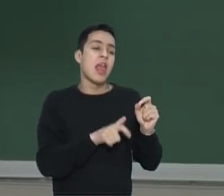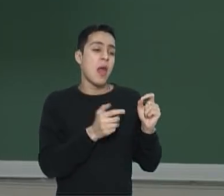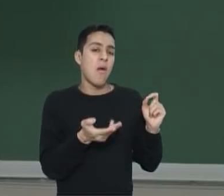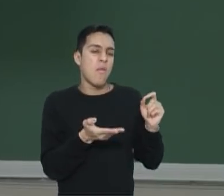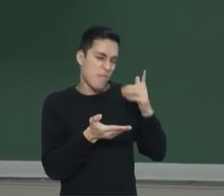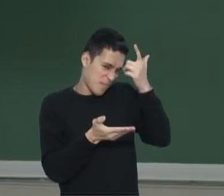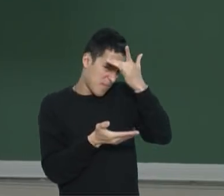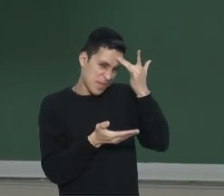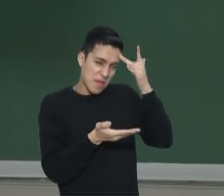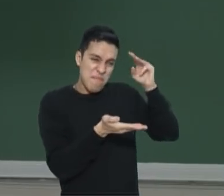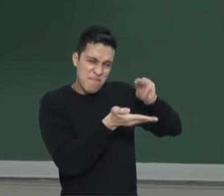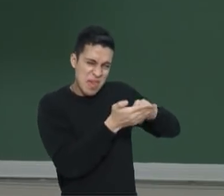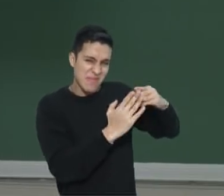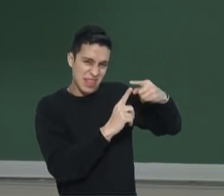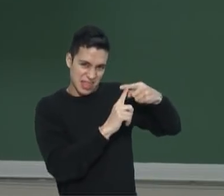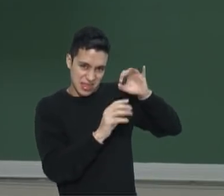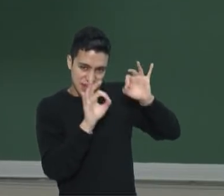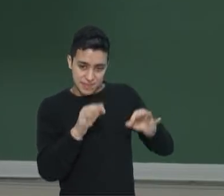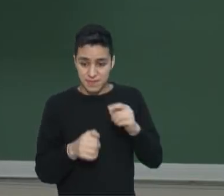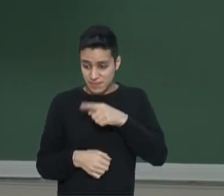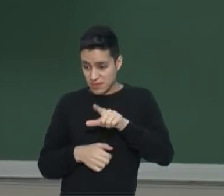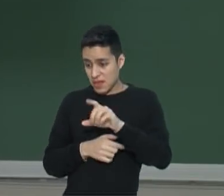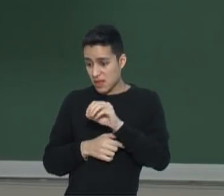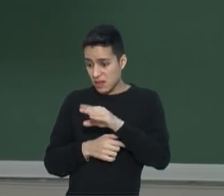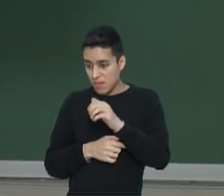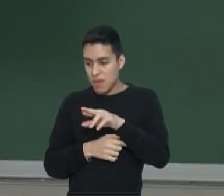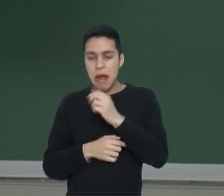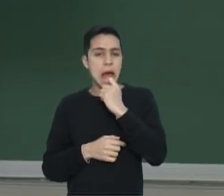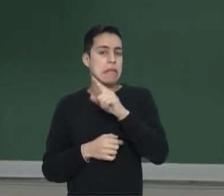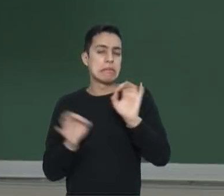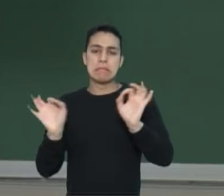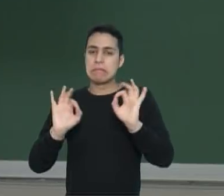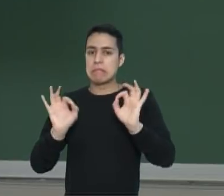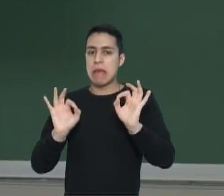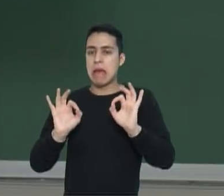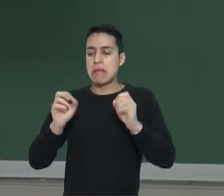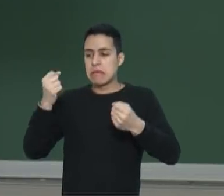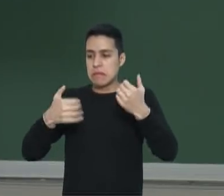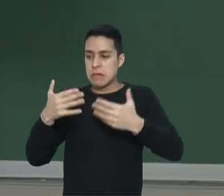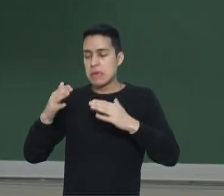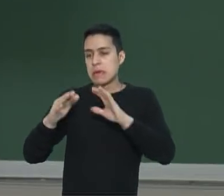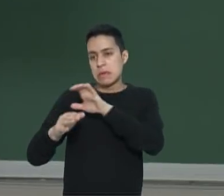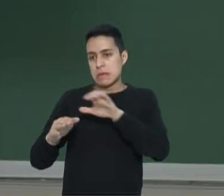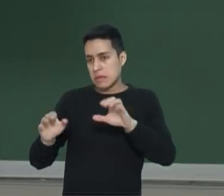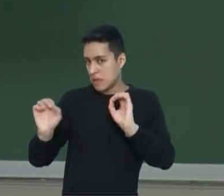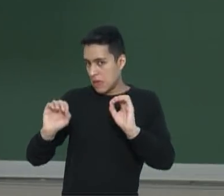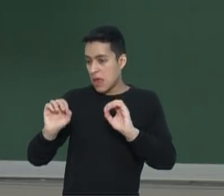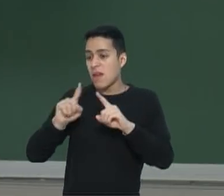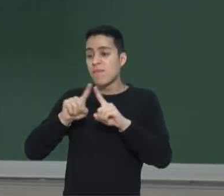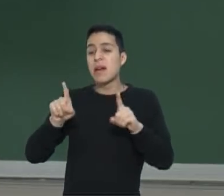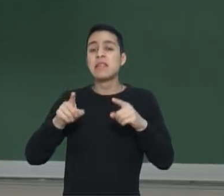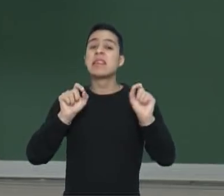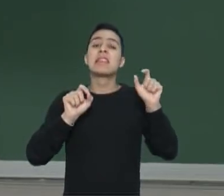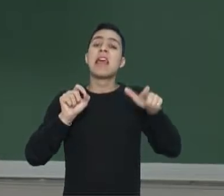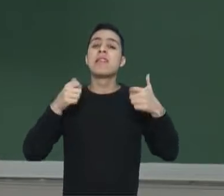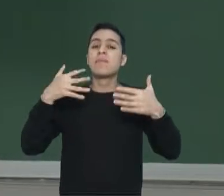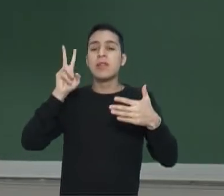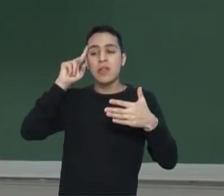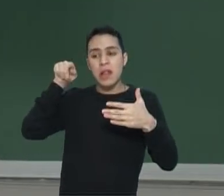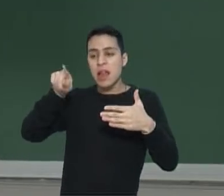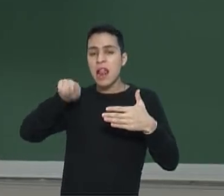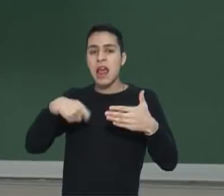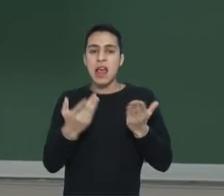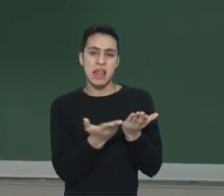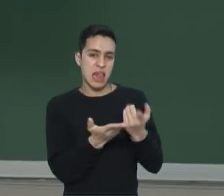Tá? Apesar dos lombardos não serem cristianizados ainda, a fonte que fala sobre eles é uma fonte cristã. Então, é claro, você